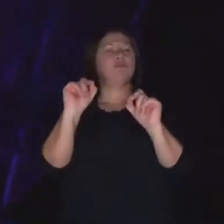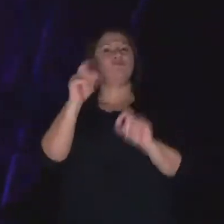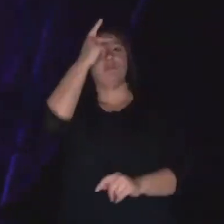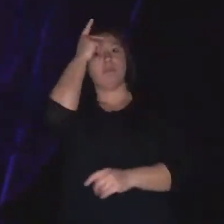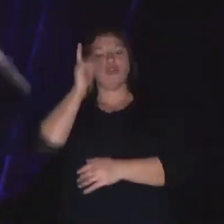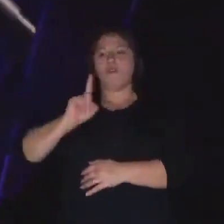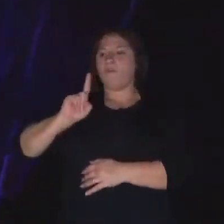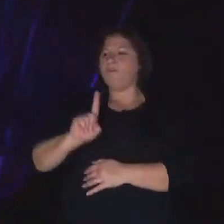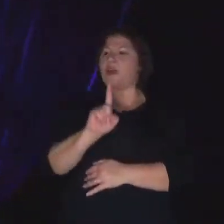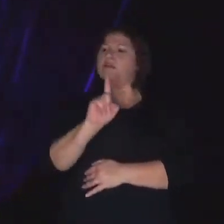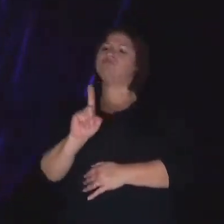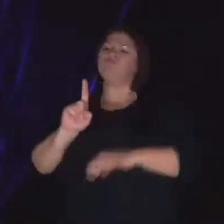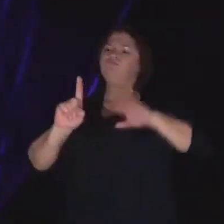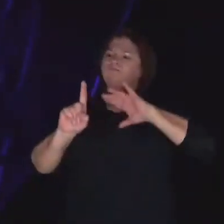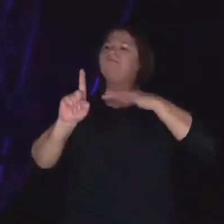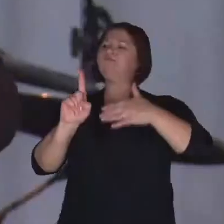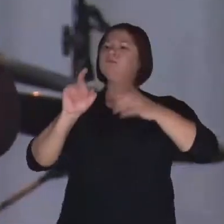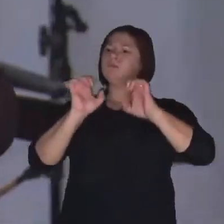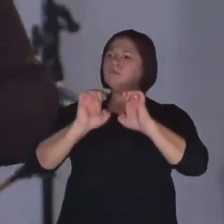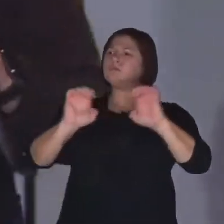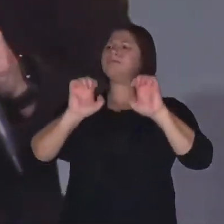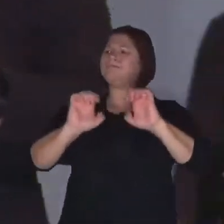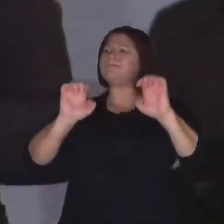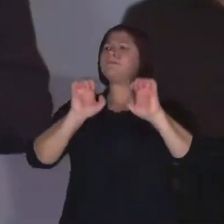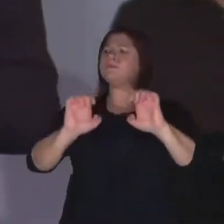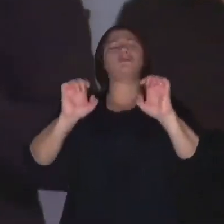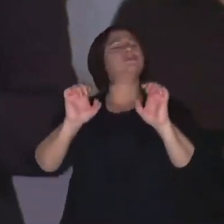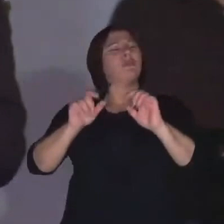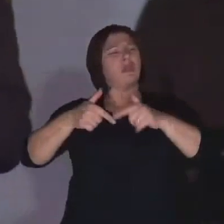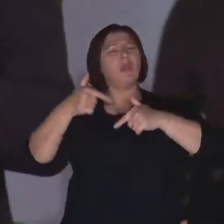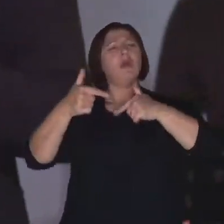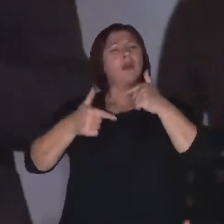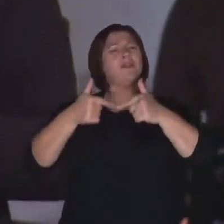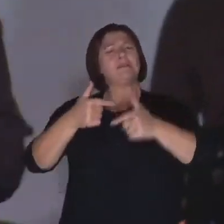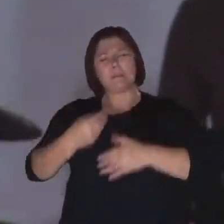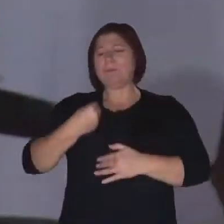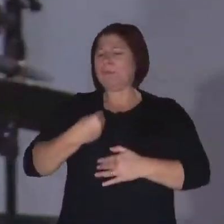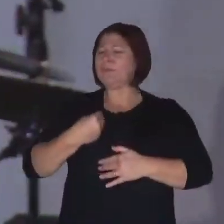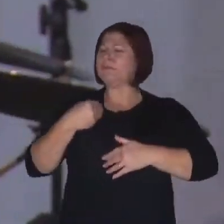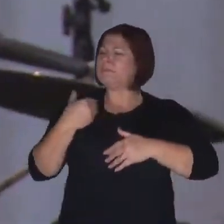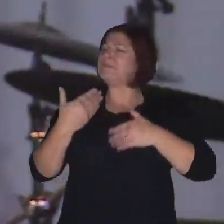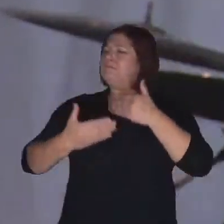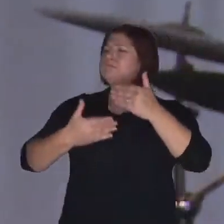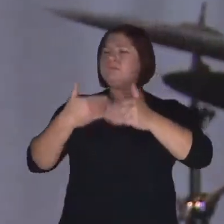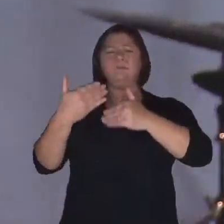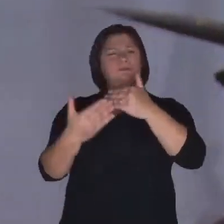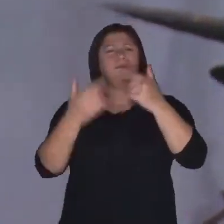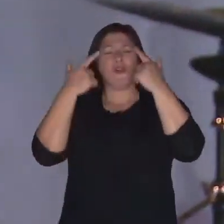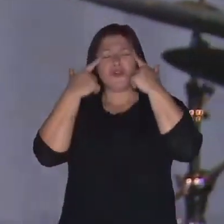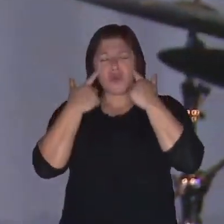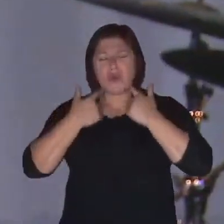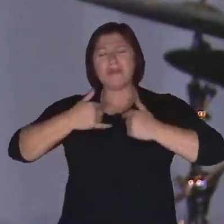nesse tempo. Vocês acham que eu estou alegre porque vocês não estão aqui? Ei, mas o segredo é estar chorando nesse auditório, mas não deixando de